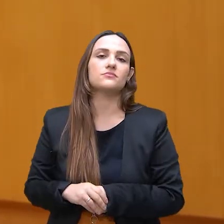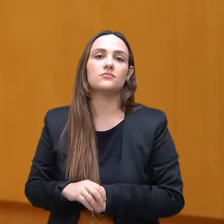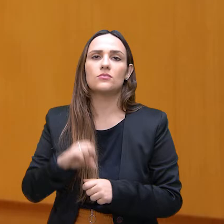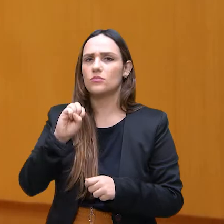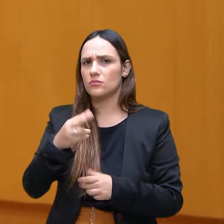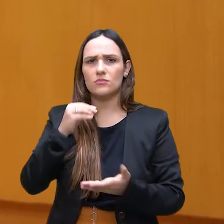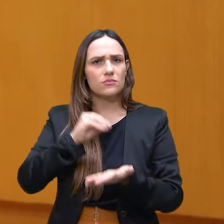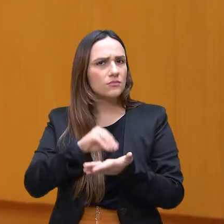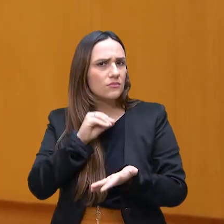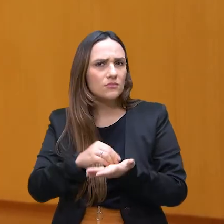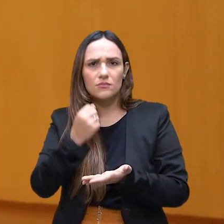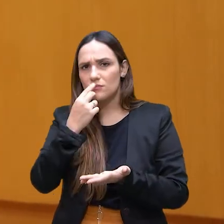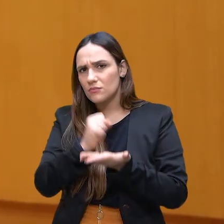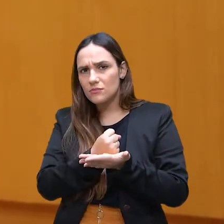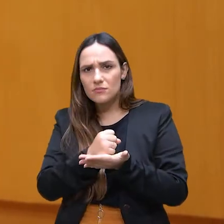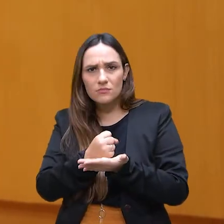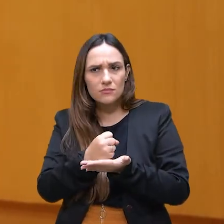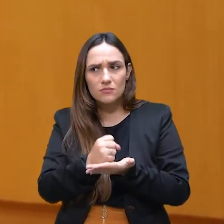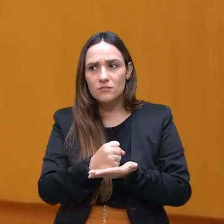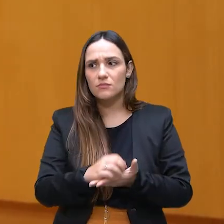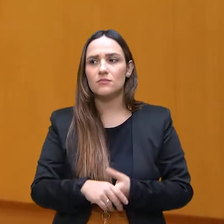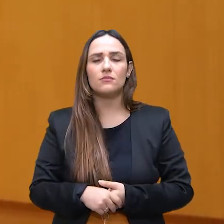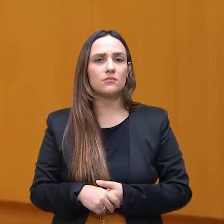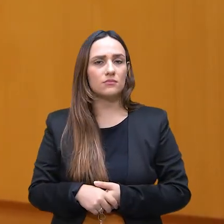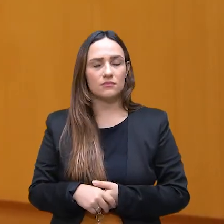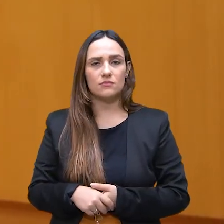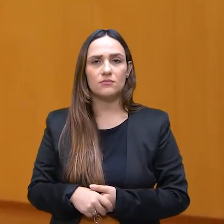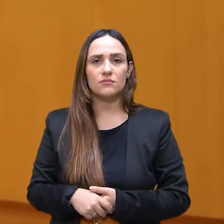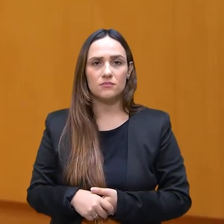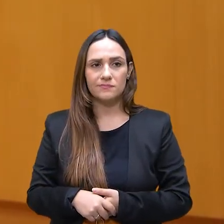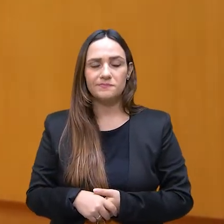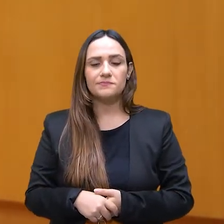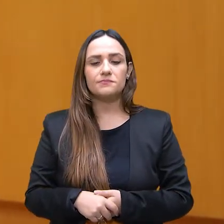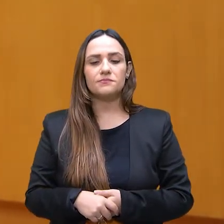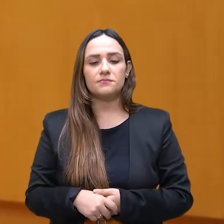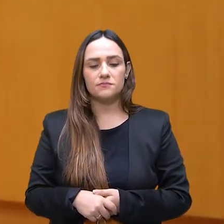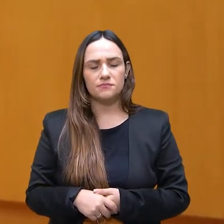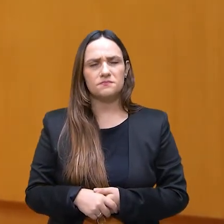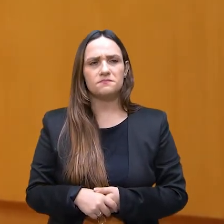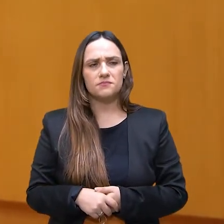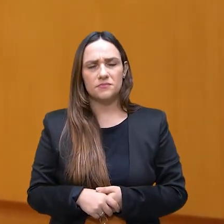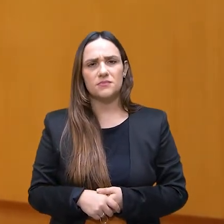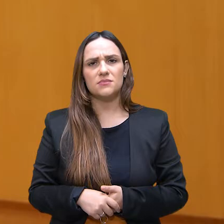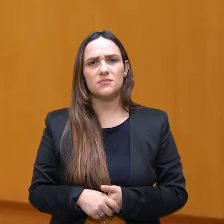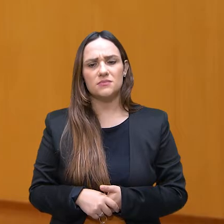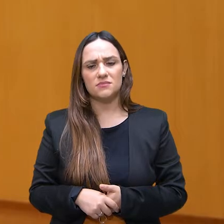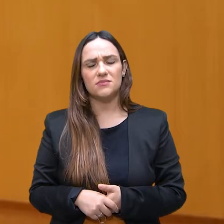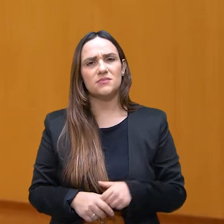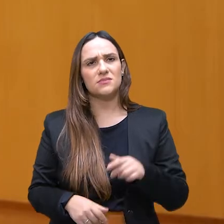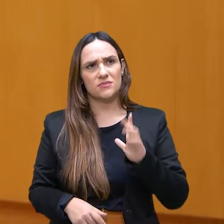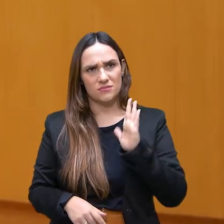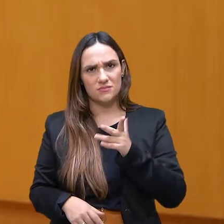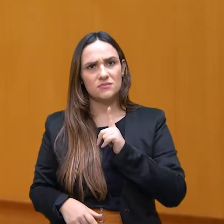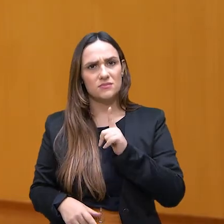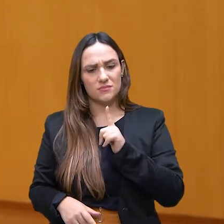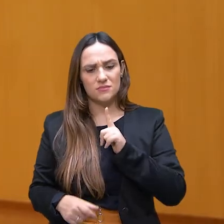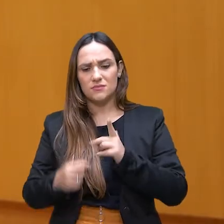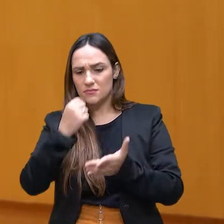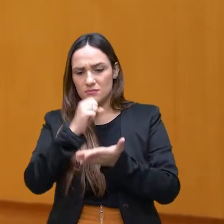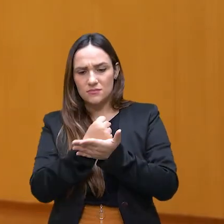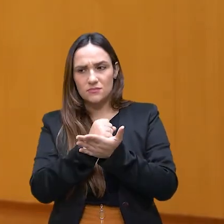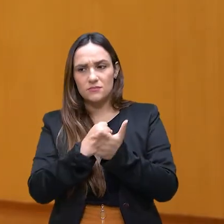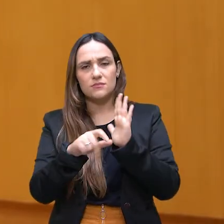de fornecimento de determinados medicamentos. Nós tivemos, por exemplo, um